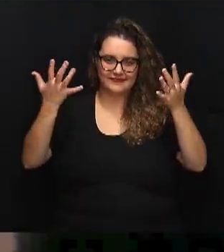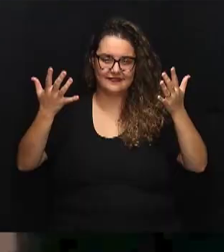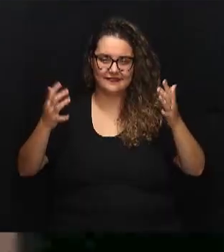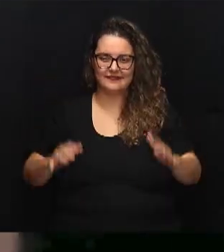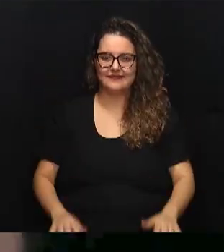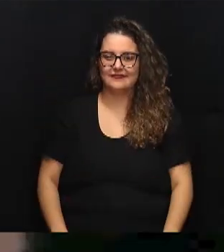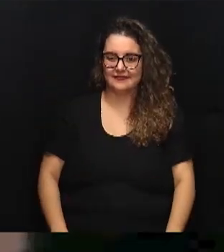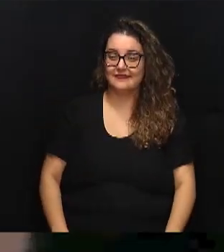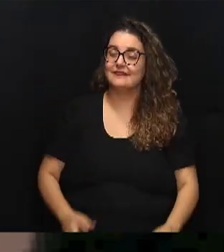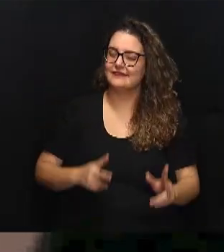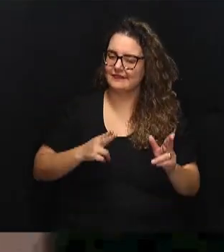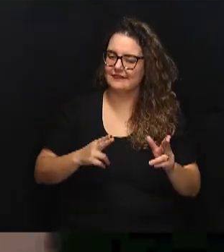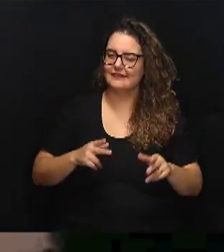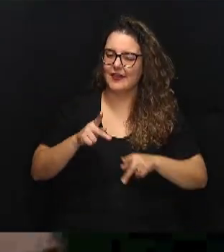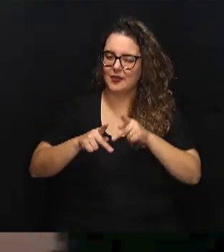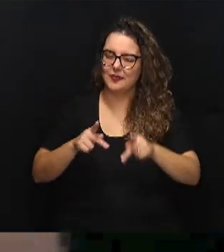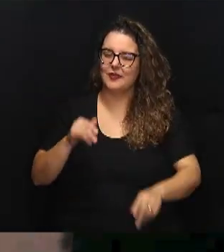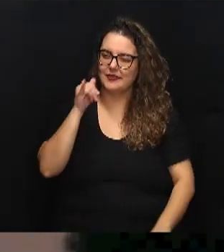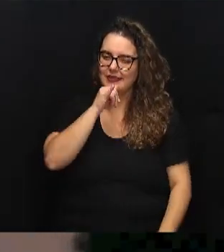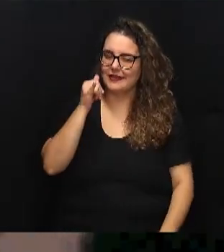típico italiano.